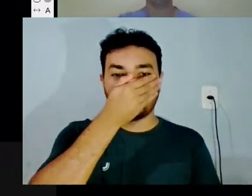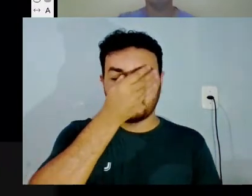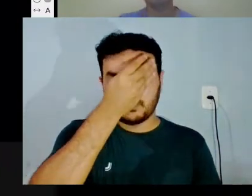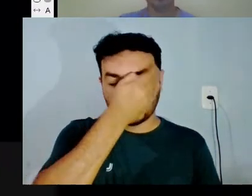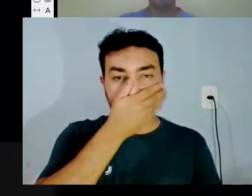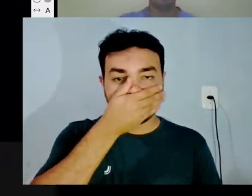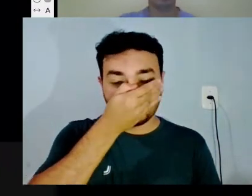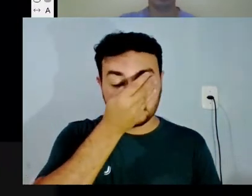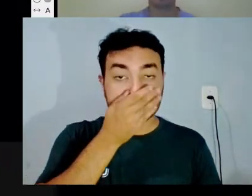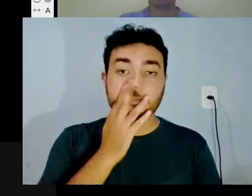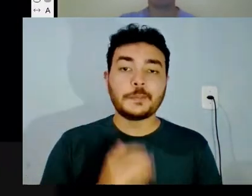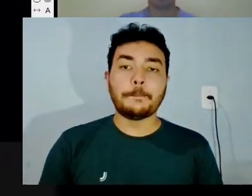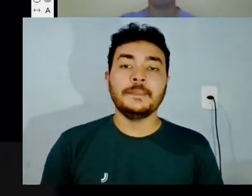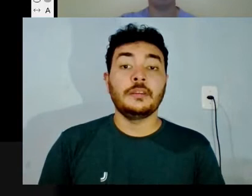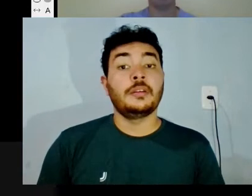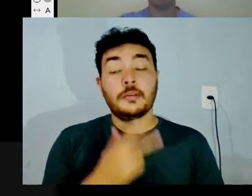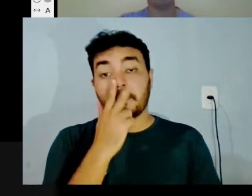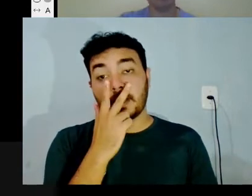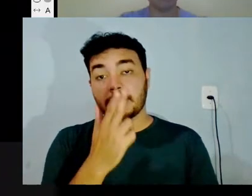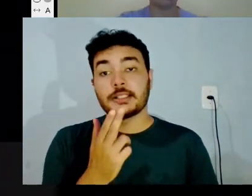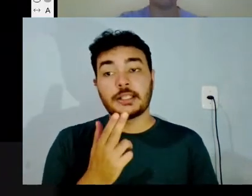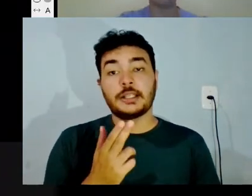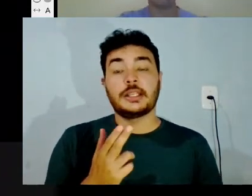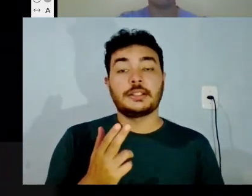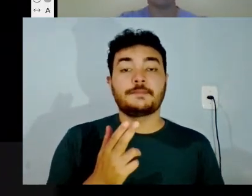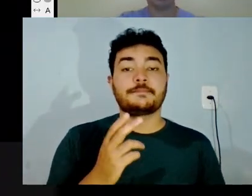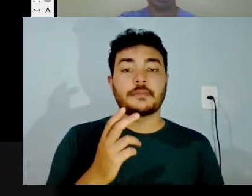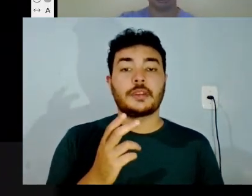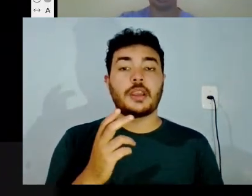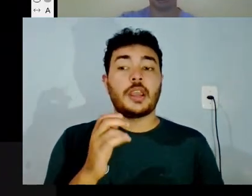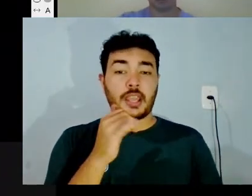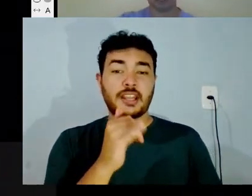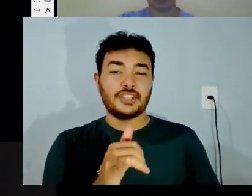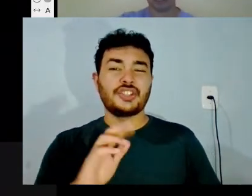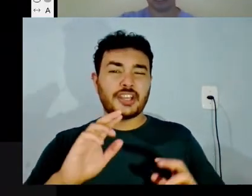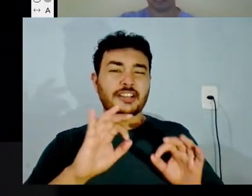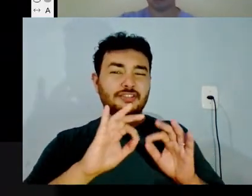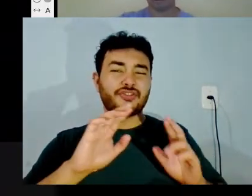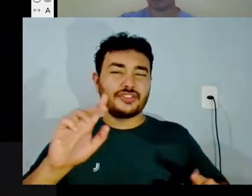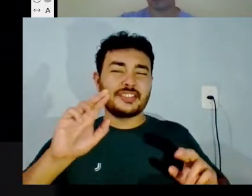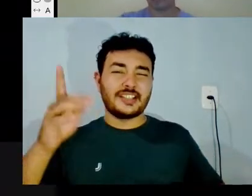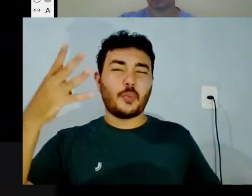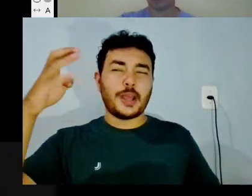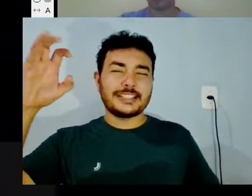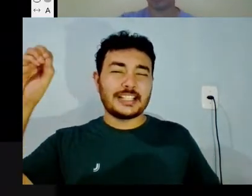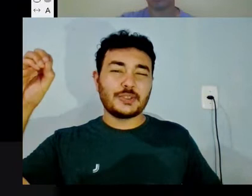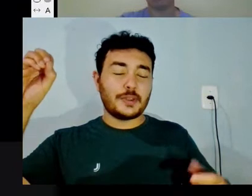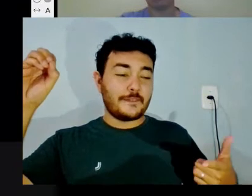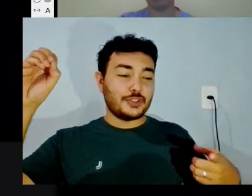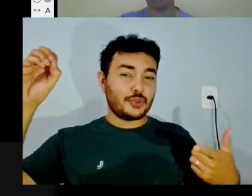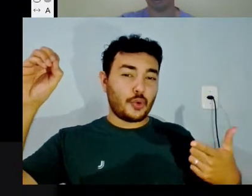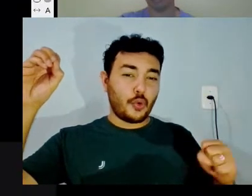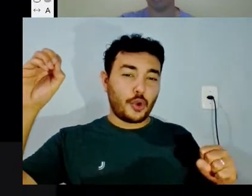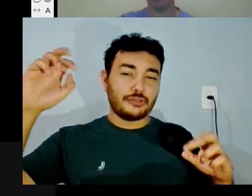variou menos, né, em relação, se a gente comparar com a energia, por exemplo, mas ainda assim, né, são valores bem distantes, a gente compara na mesma ordem de grandeza,